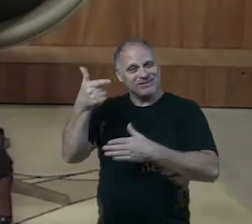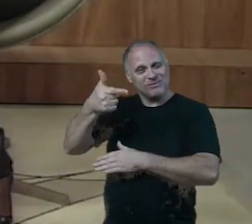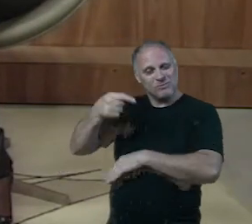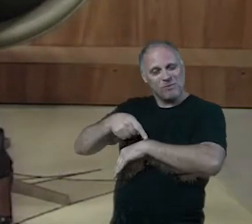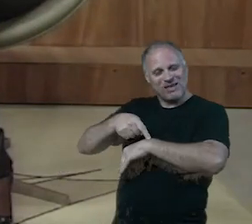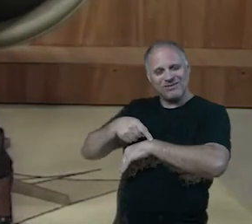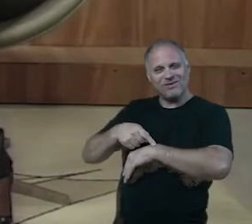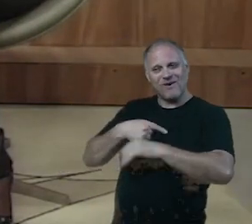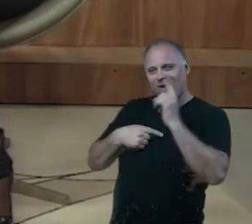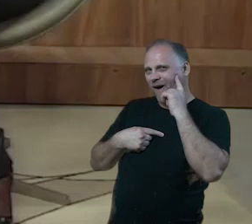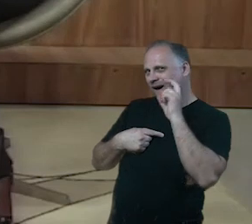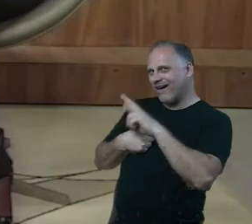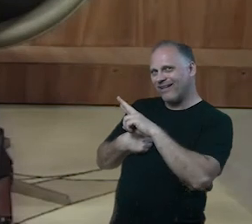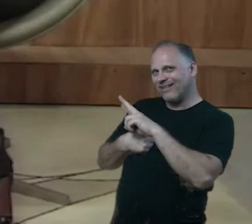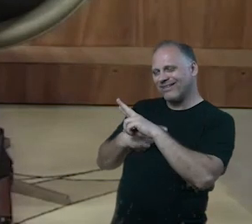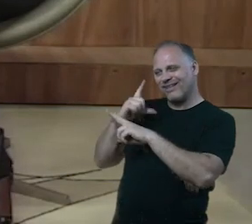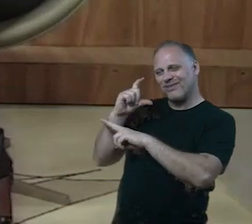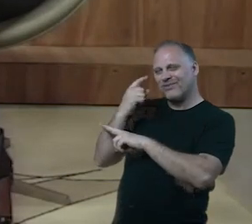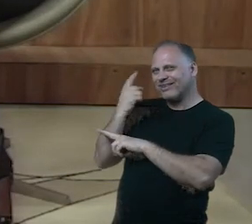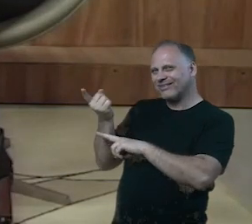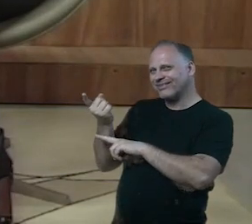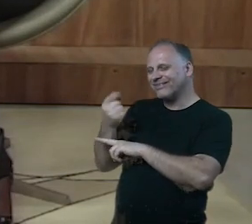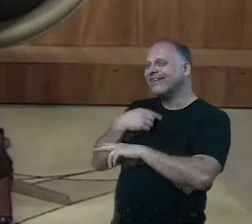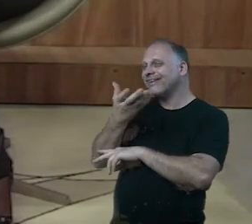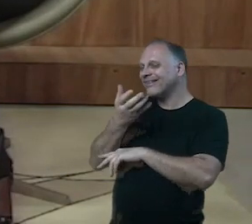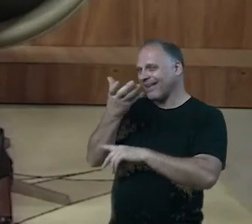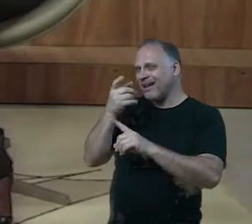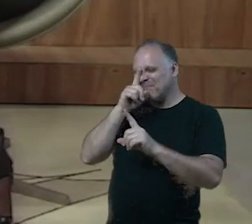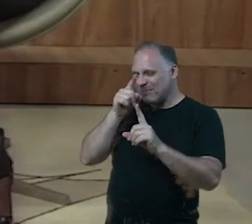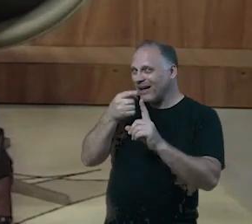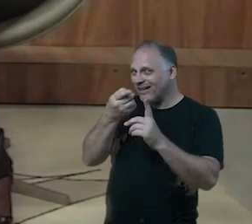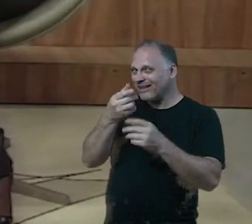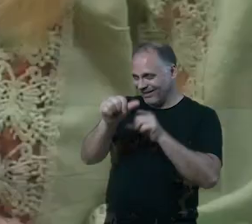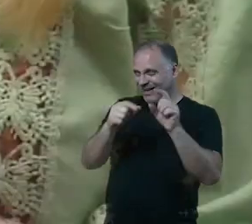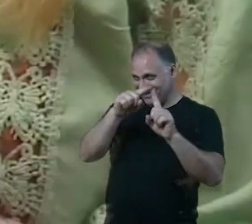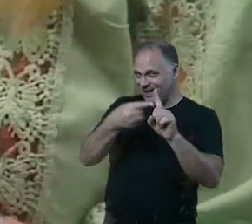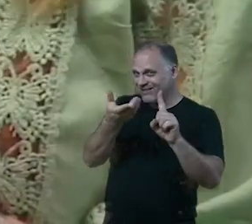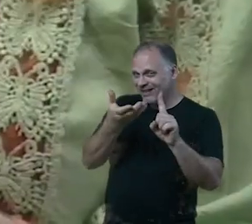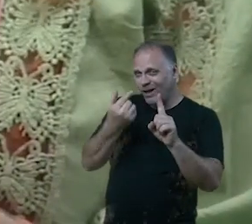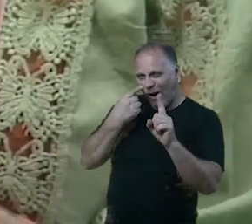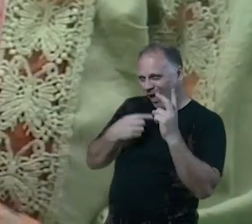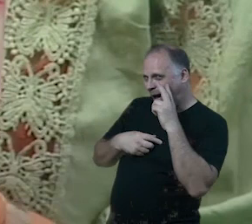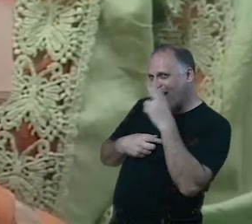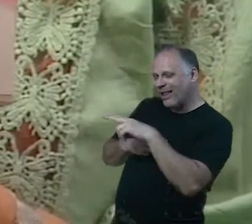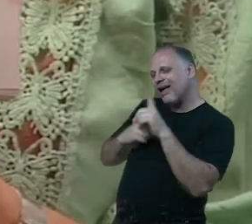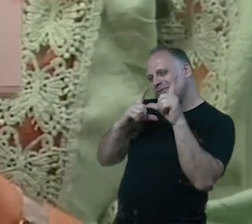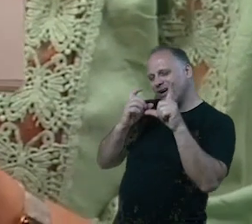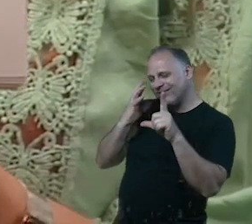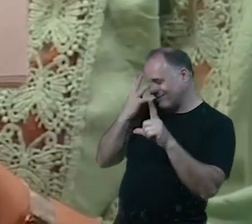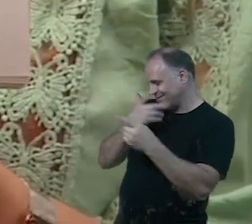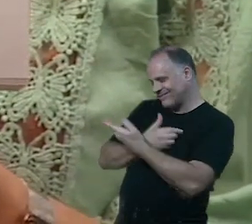olha que amor. Um bebê sorrindo. Quem vai se inspirar para ser mamãe já vai olhando para as fotinhas de bebês bonitos,